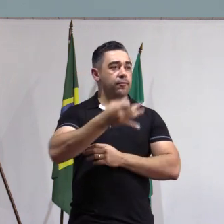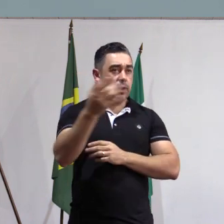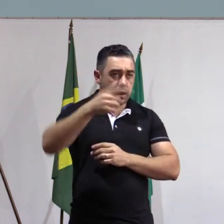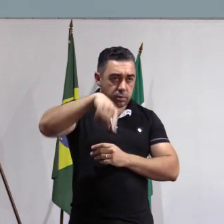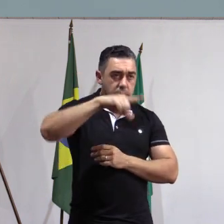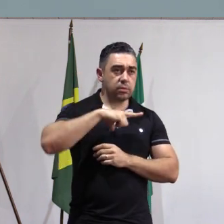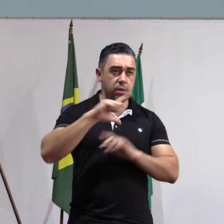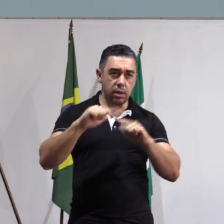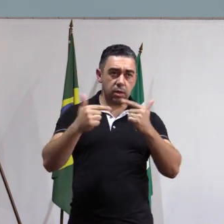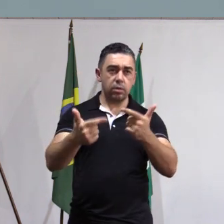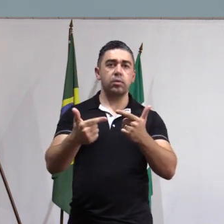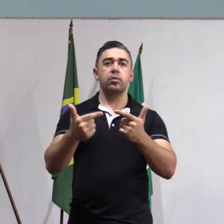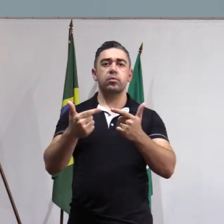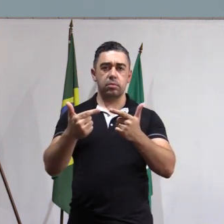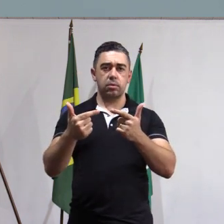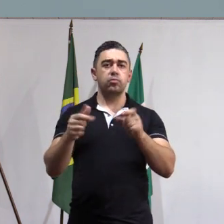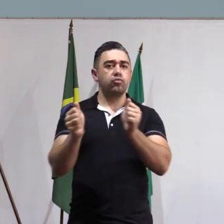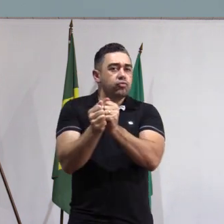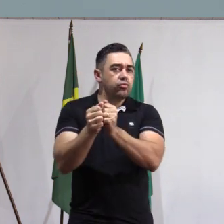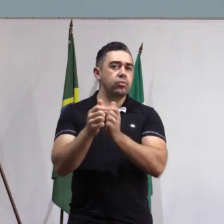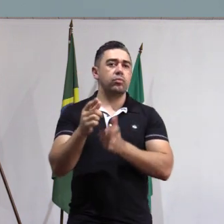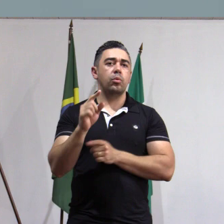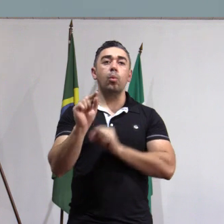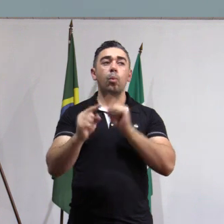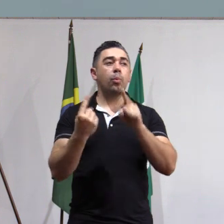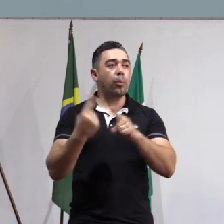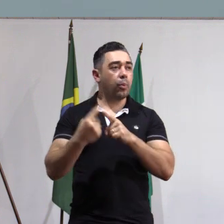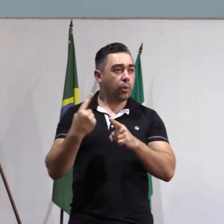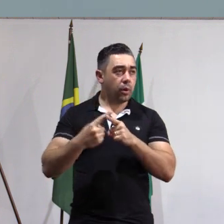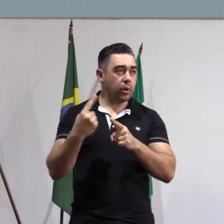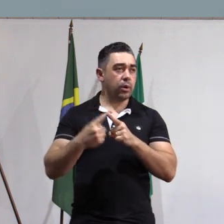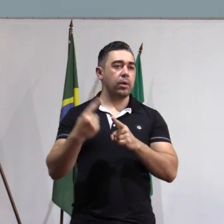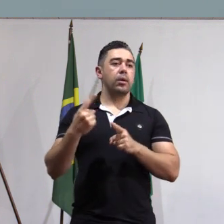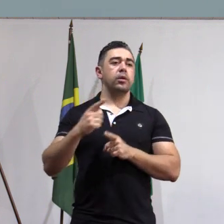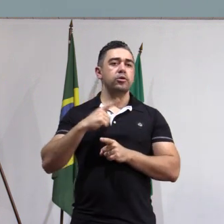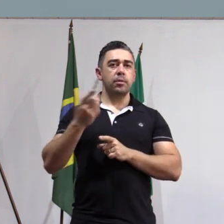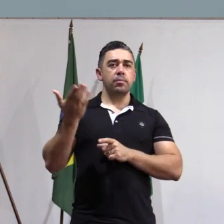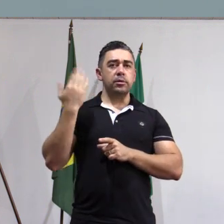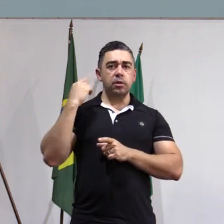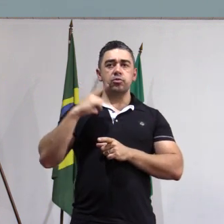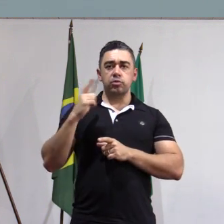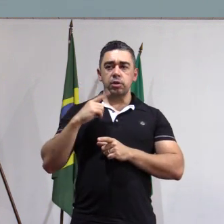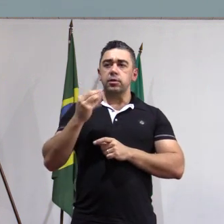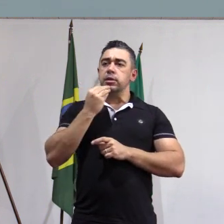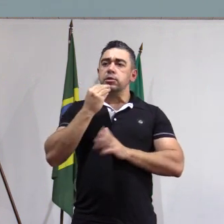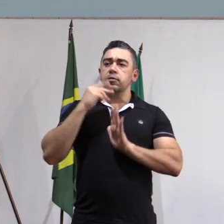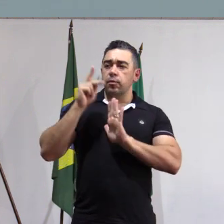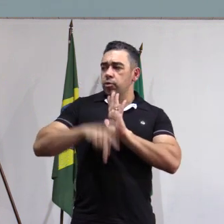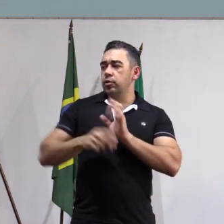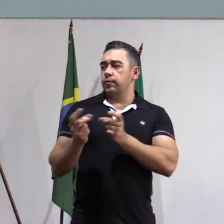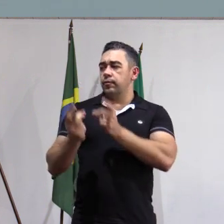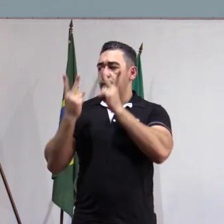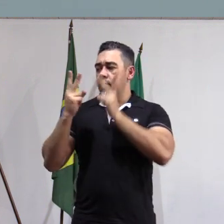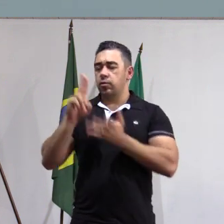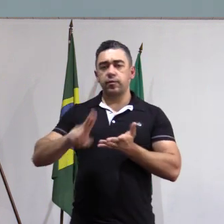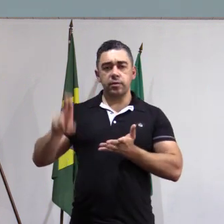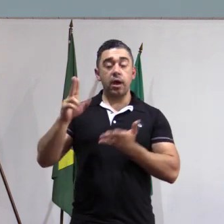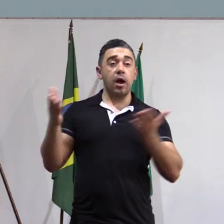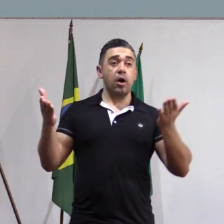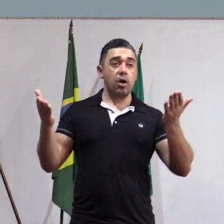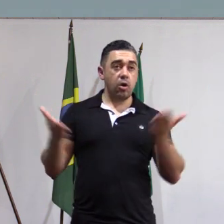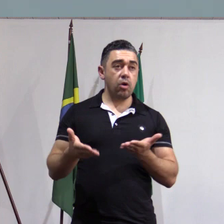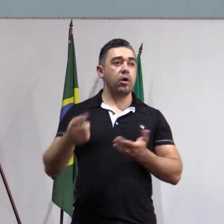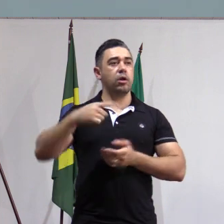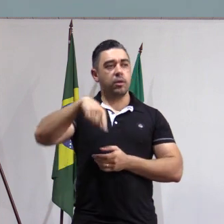estiveram lutando contra a EBSER, porque era um projeto de privatização da universidade, agora, mais do que nunca,